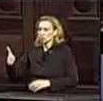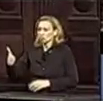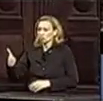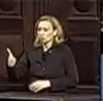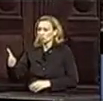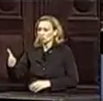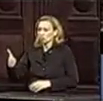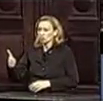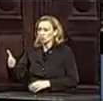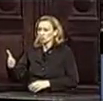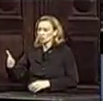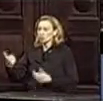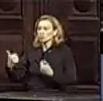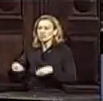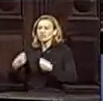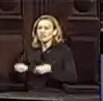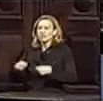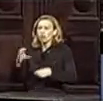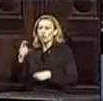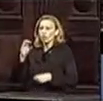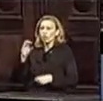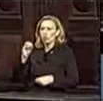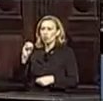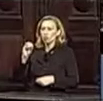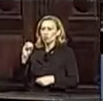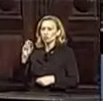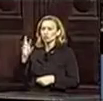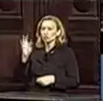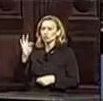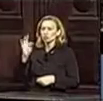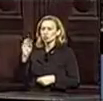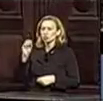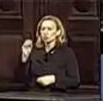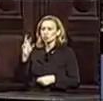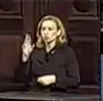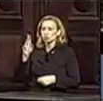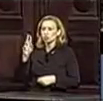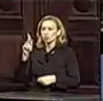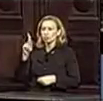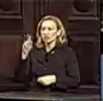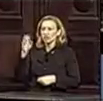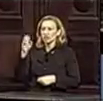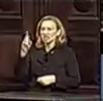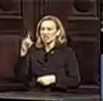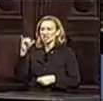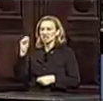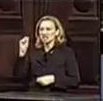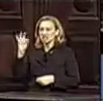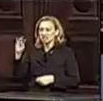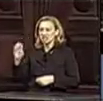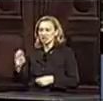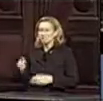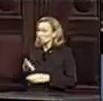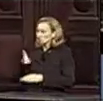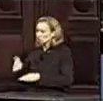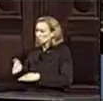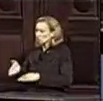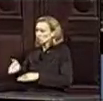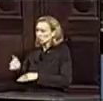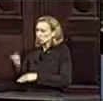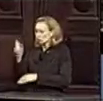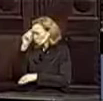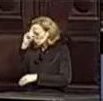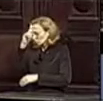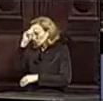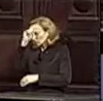ortopedista. Chegou no hospital, não dispondo de automóvel para levar até o pátio do hospital, saltou na rua